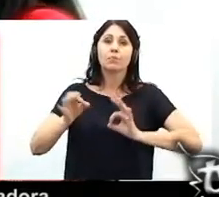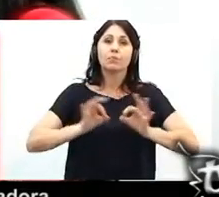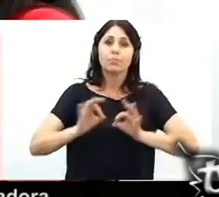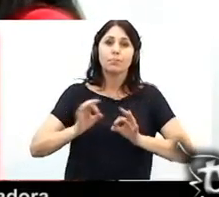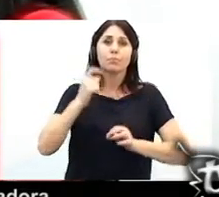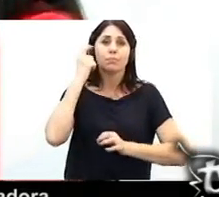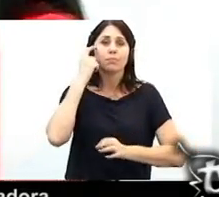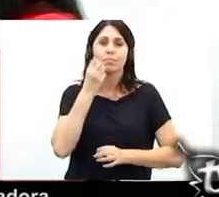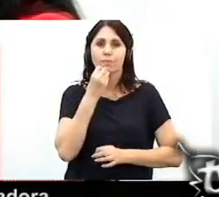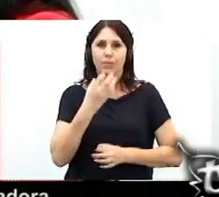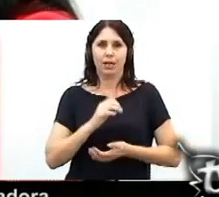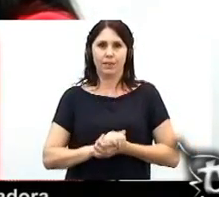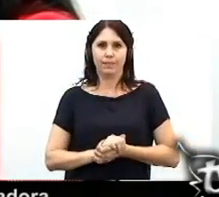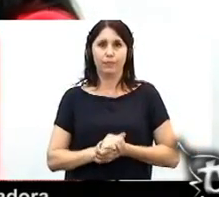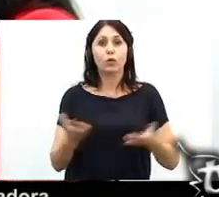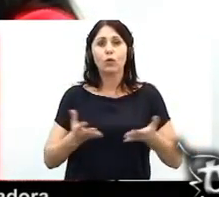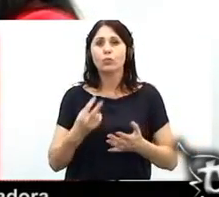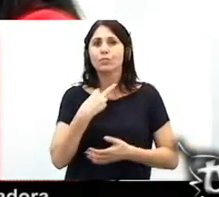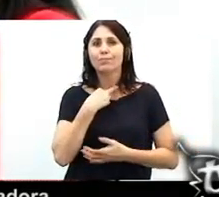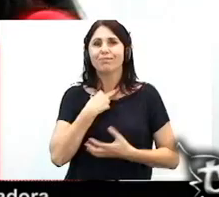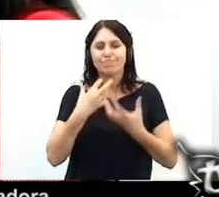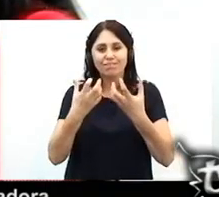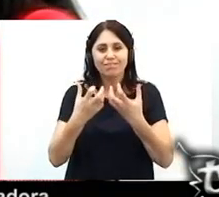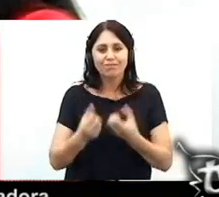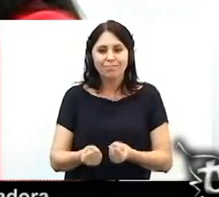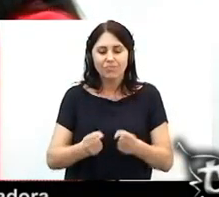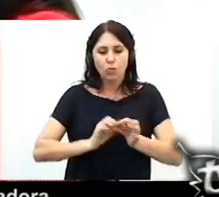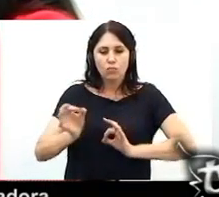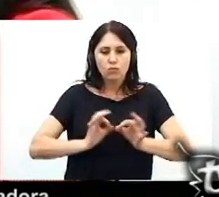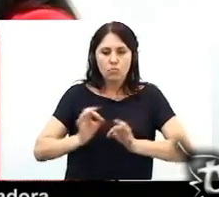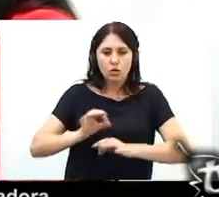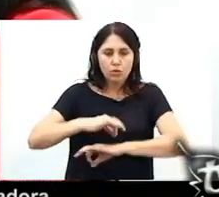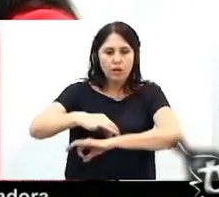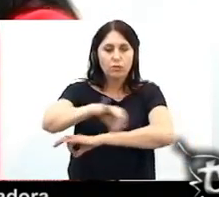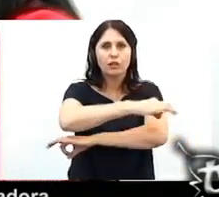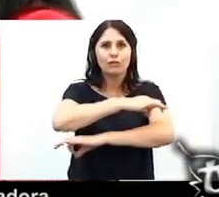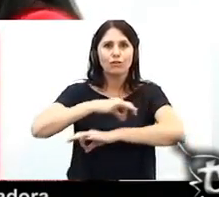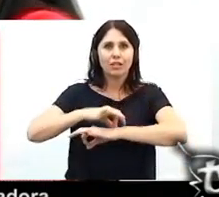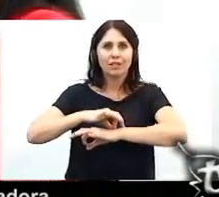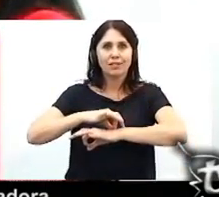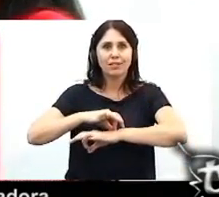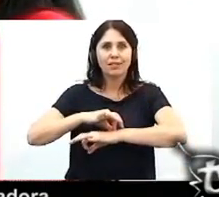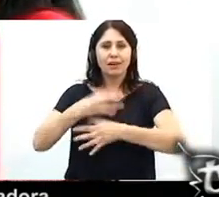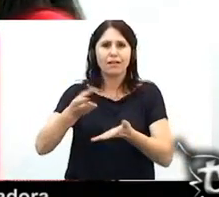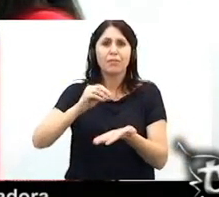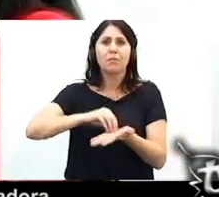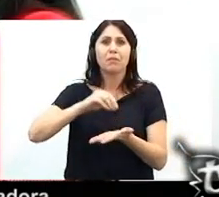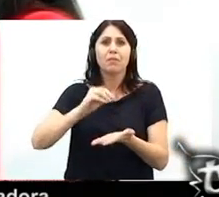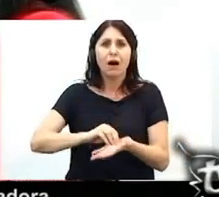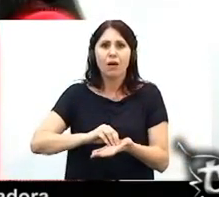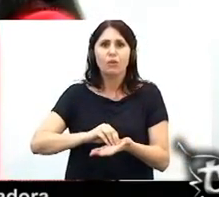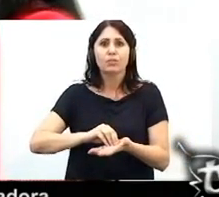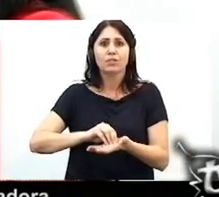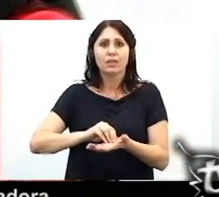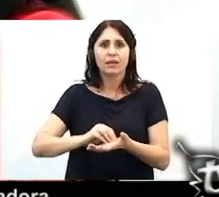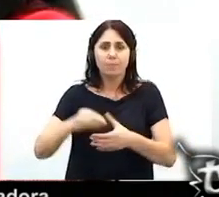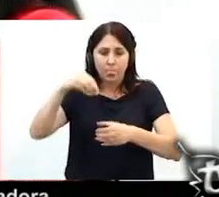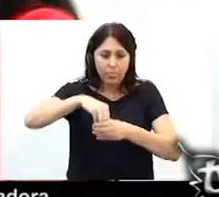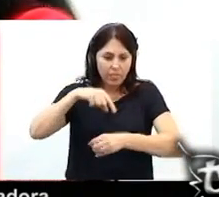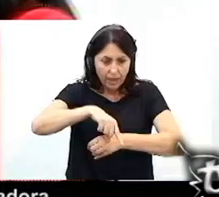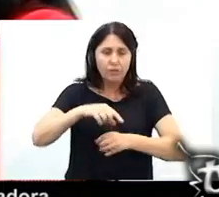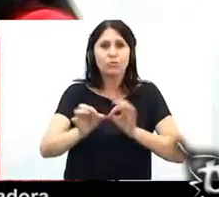as pessoas, todos os partícipes do trânsito têm que fazer parte, né? E a questão da mobilidade reduzida ela tem que ser muito